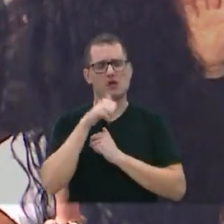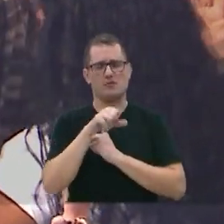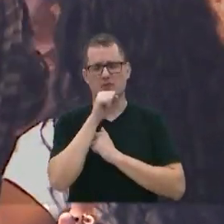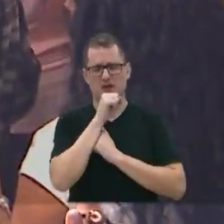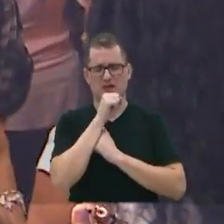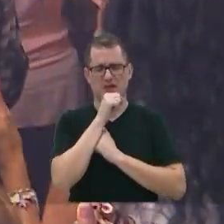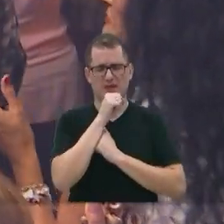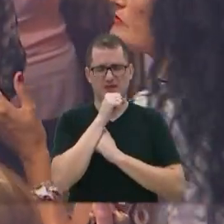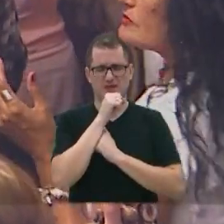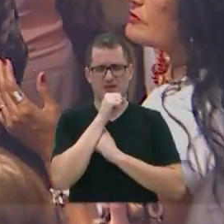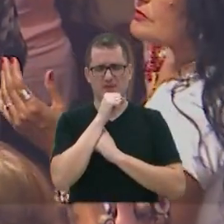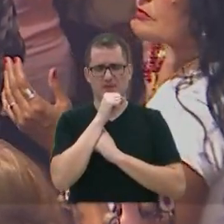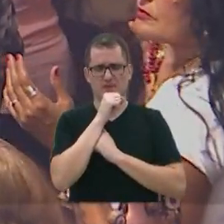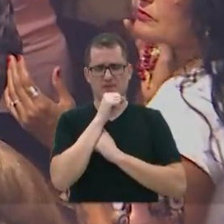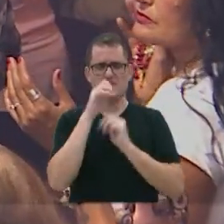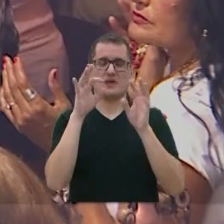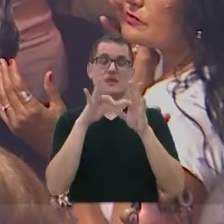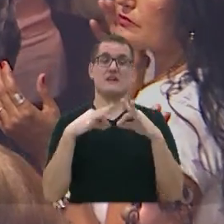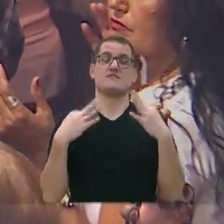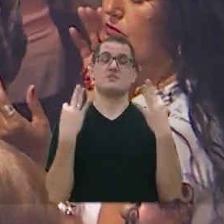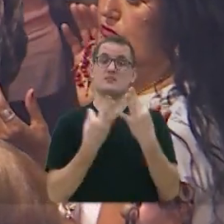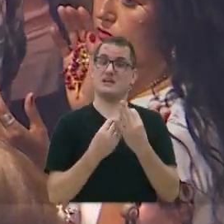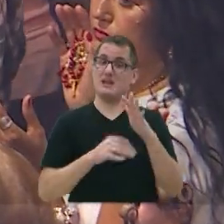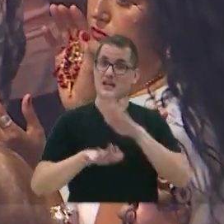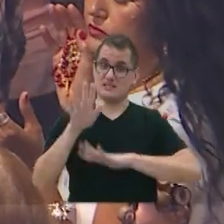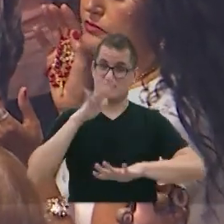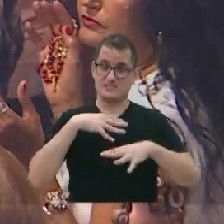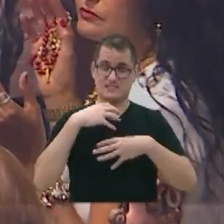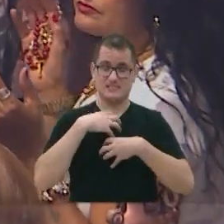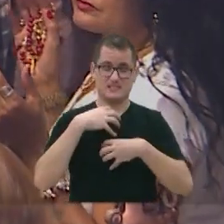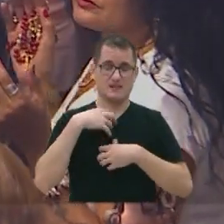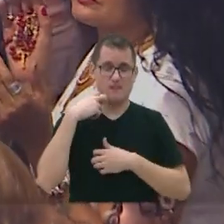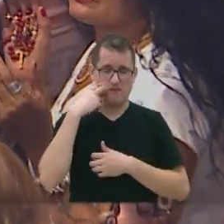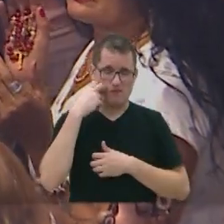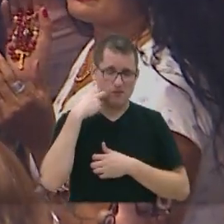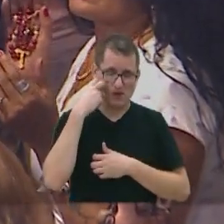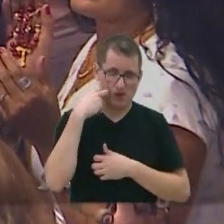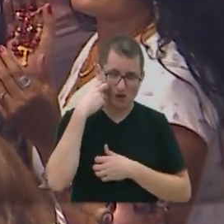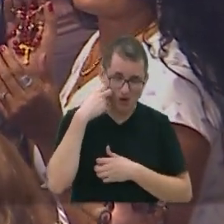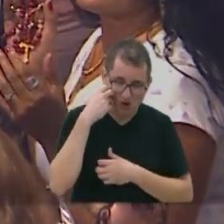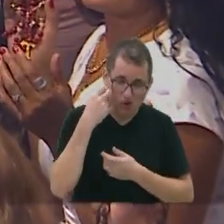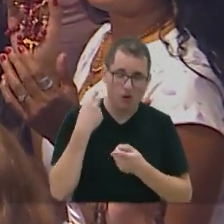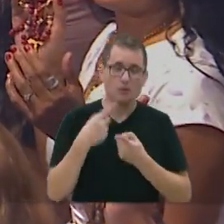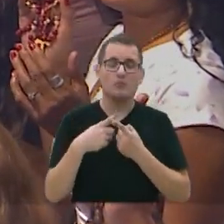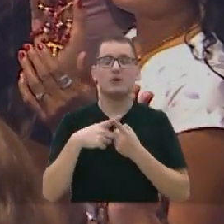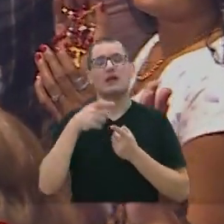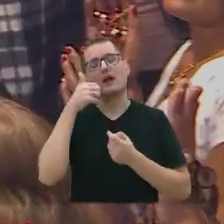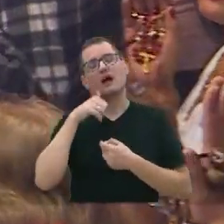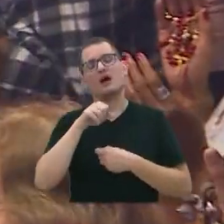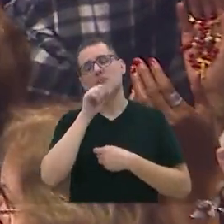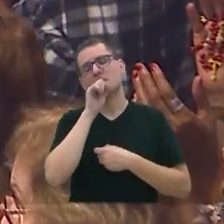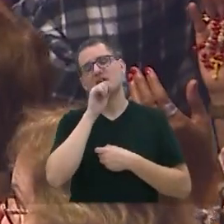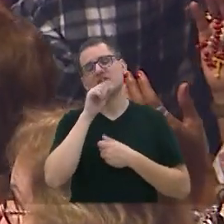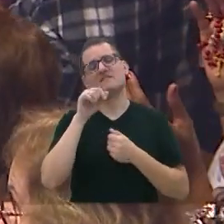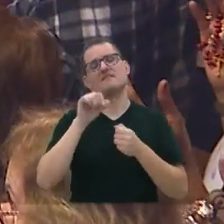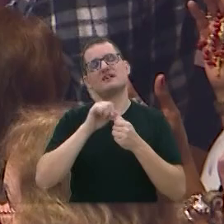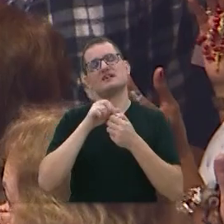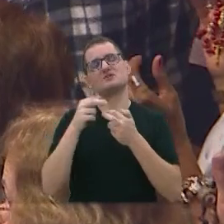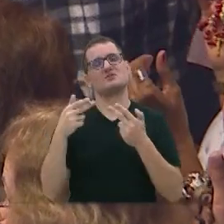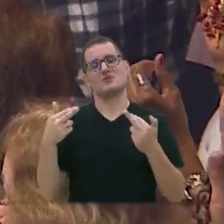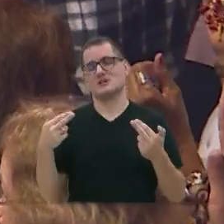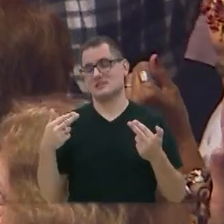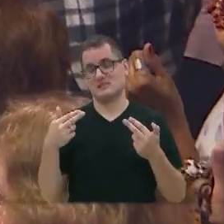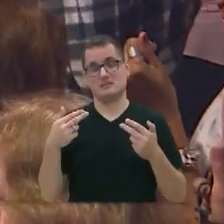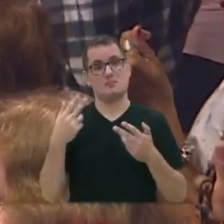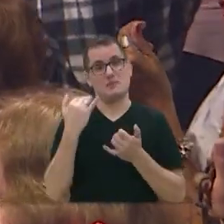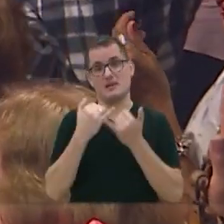a família tem passado vergonha pelas atitudes que essa mãe tem feito na vida. O Senhor está tocando